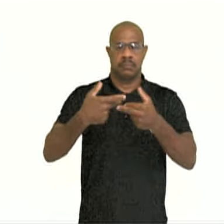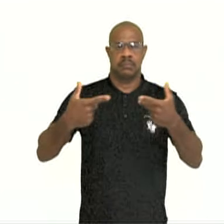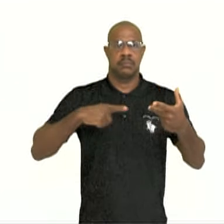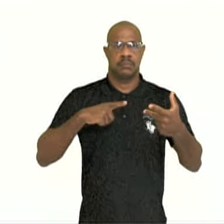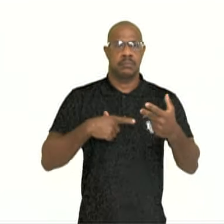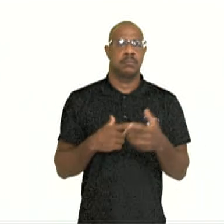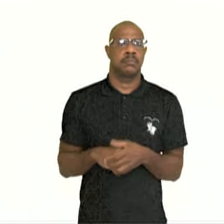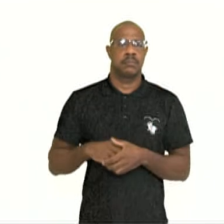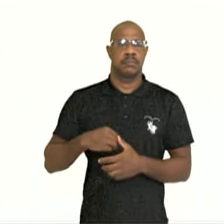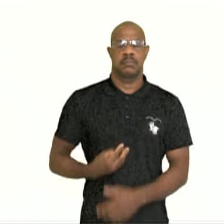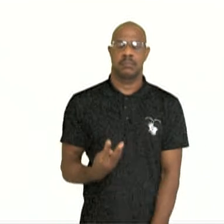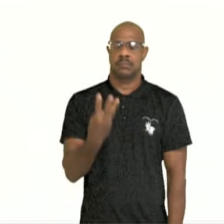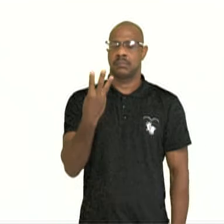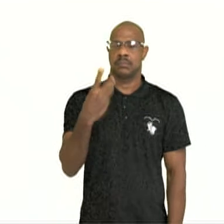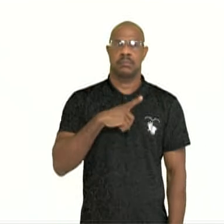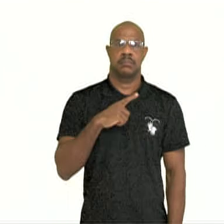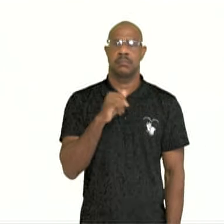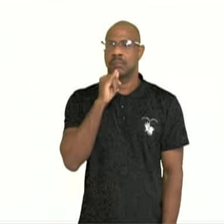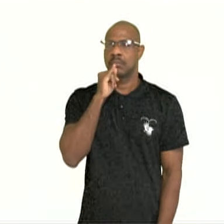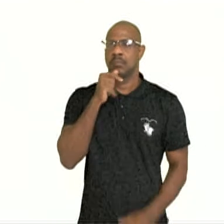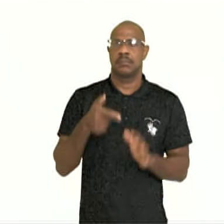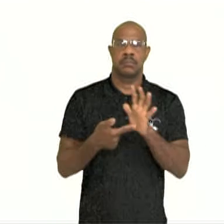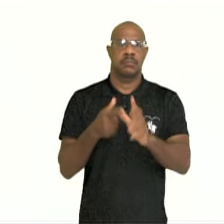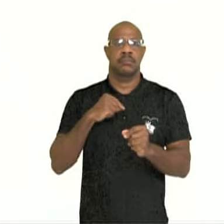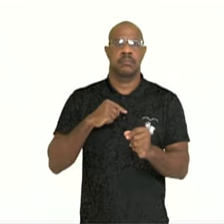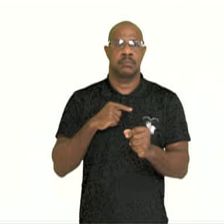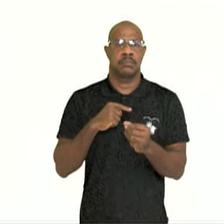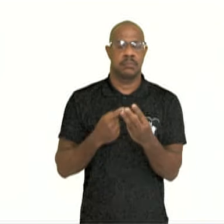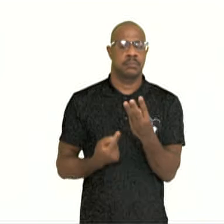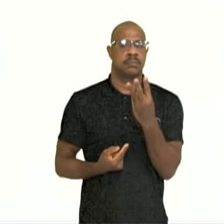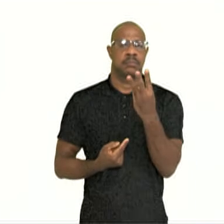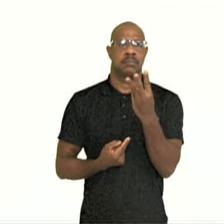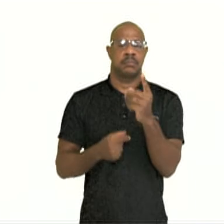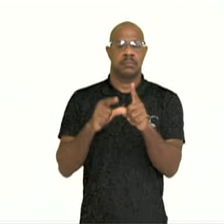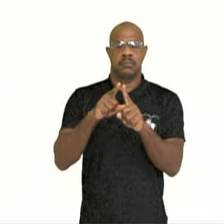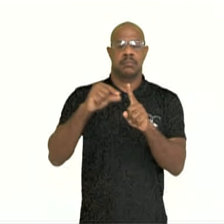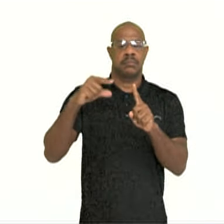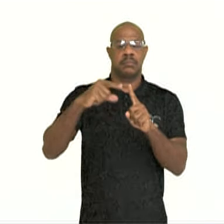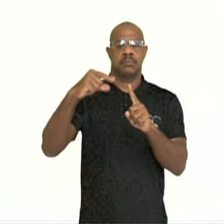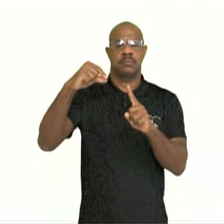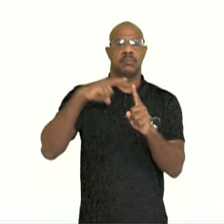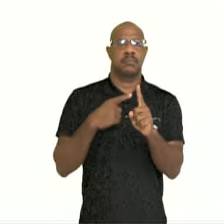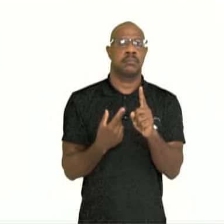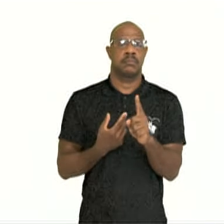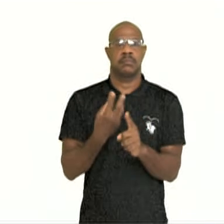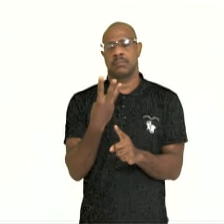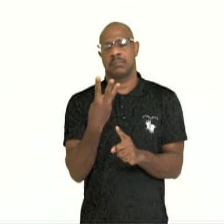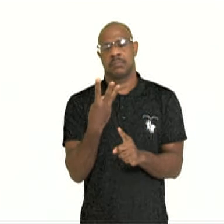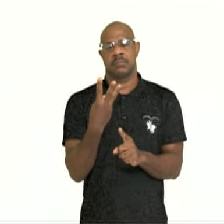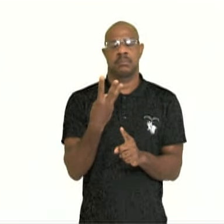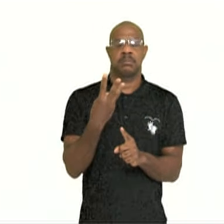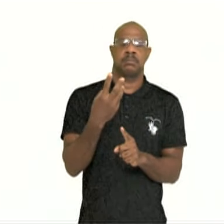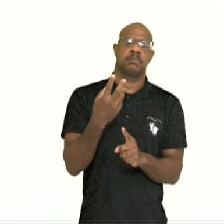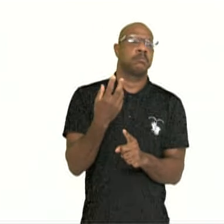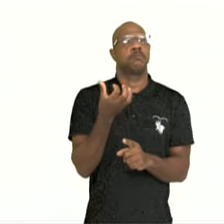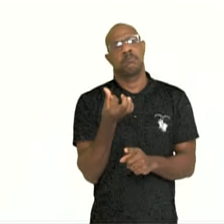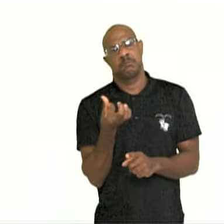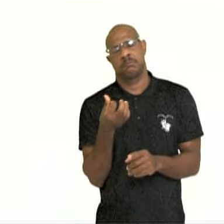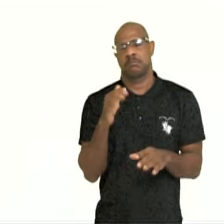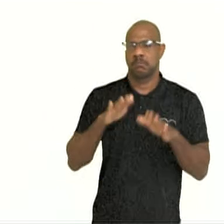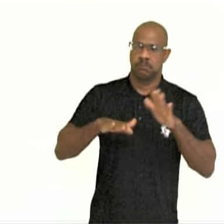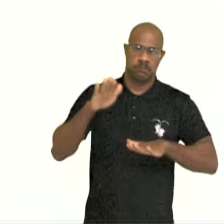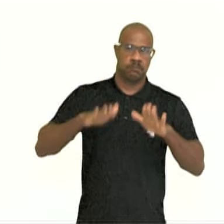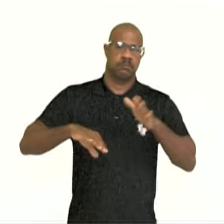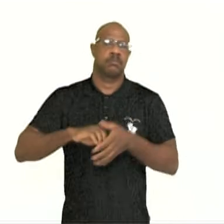no caso trímera. Então, por exemplo, vão ter 3 pétalas ou 6, tá? Exemplos, então,